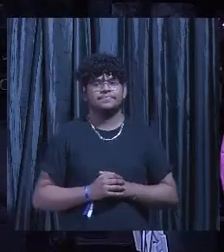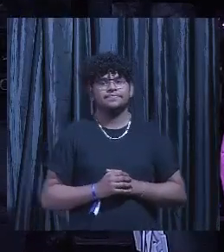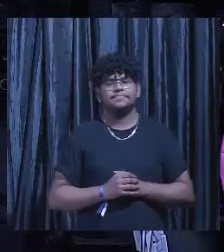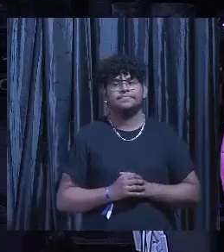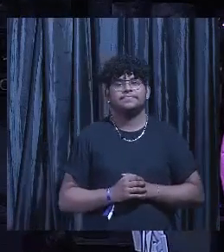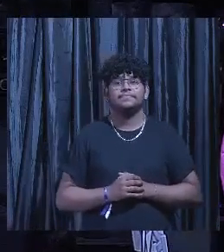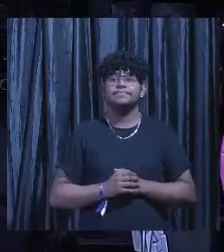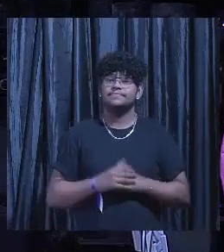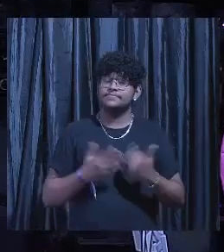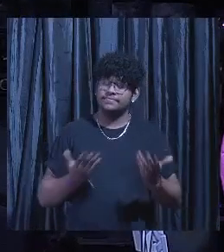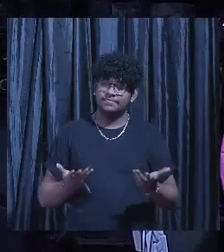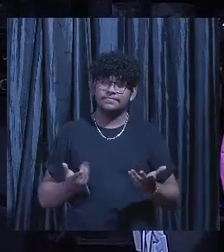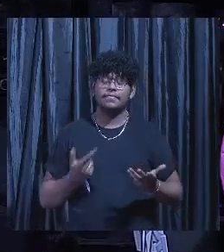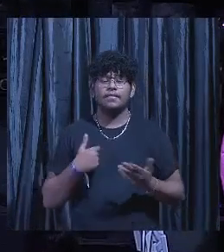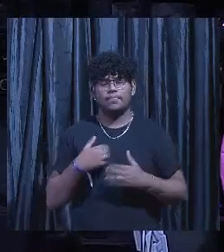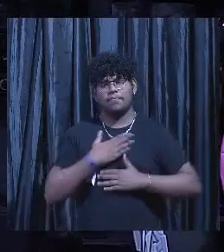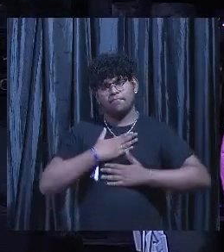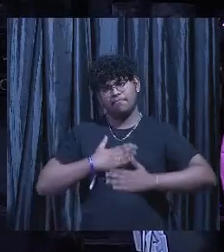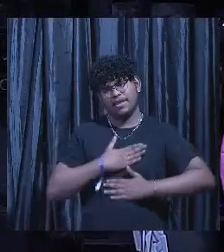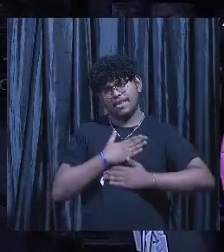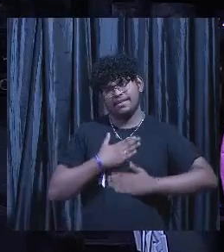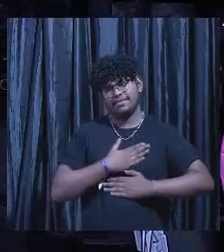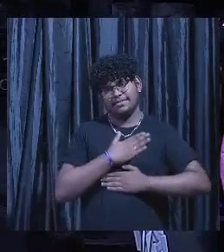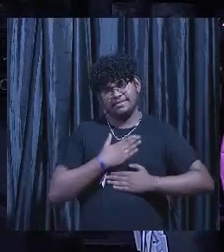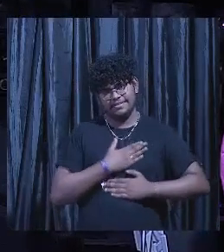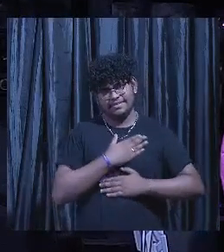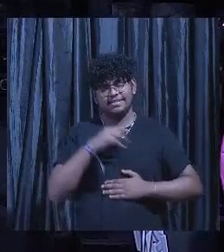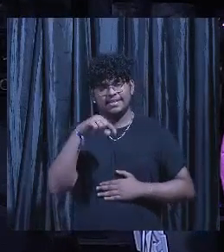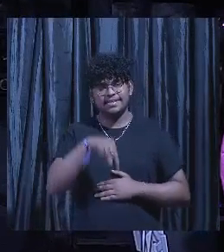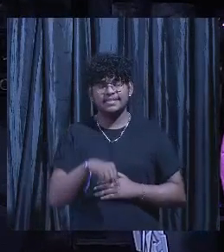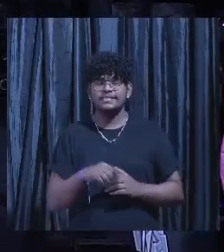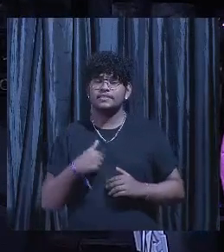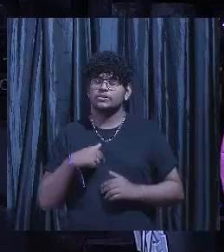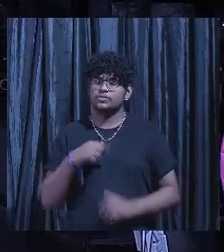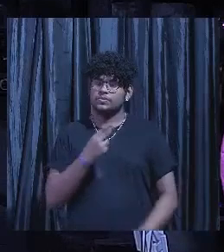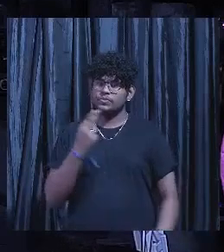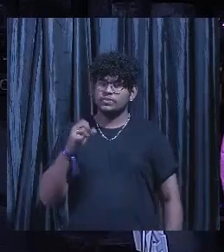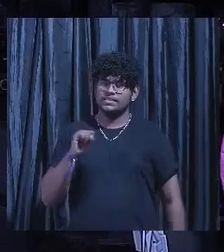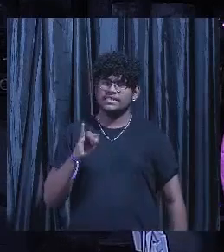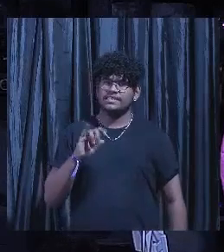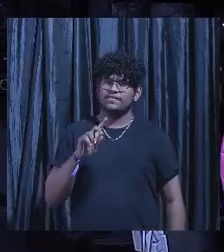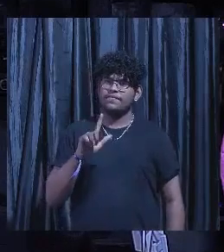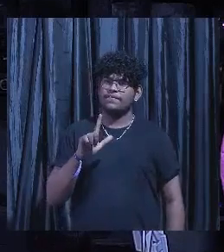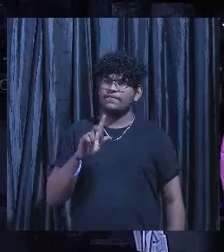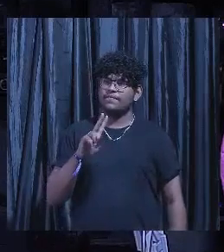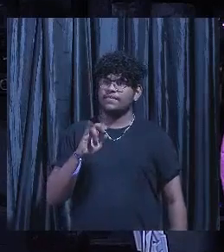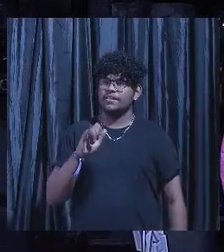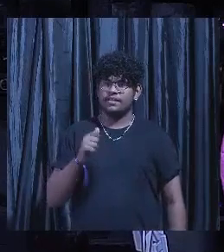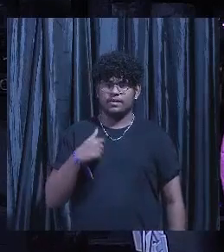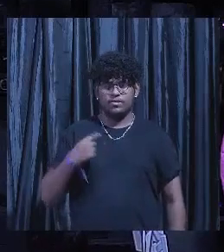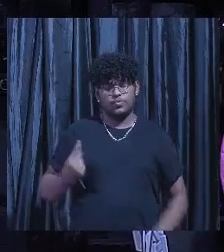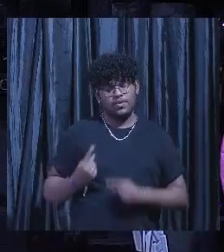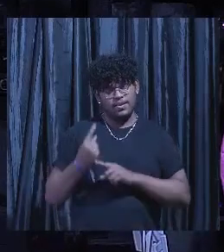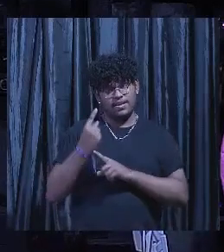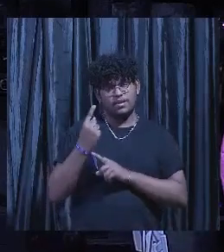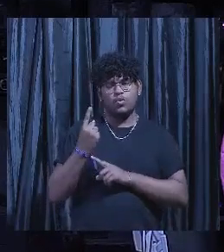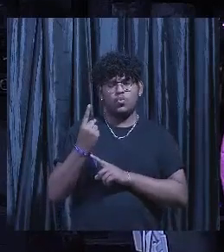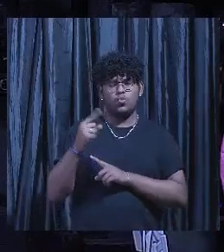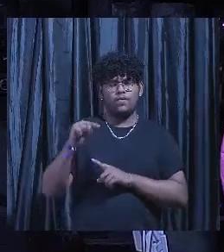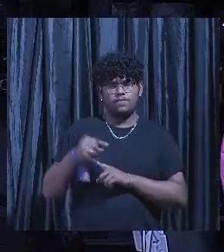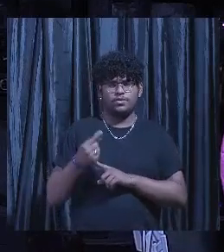Gente, é um prazer muito grande estar aqui. Eu sou a Silvia Aroni, eu tenho aproximadamente